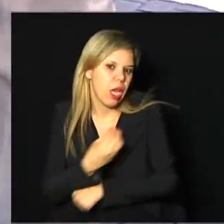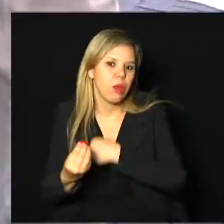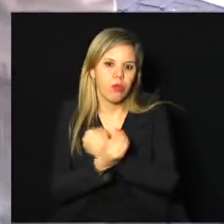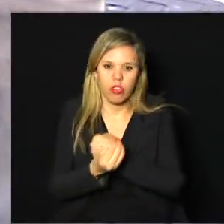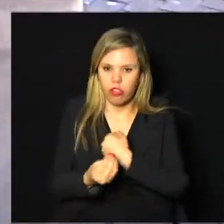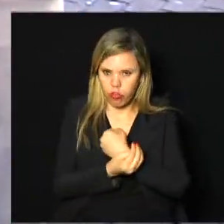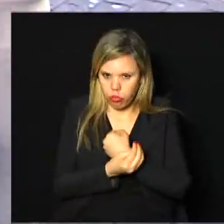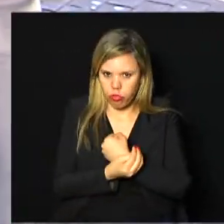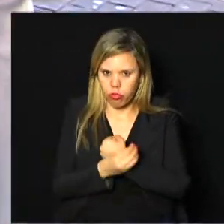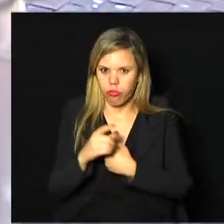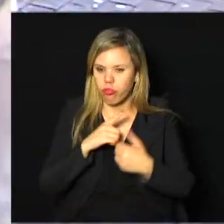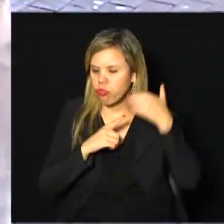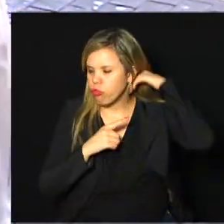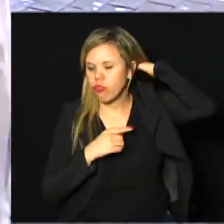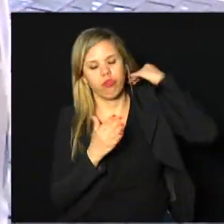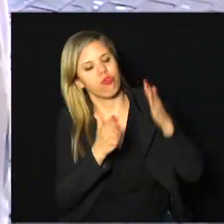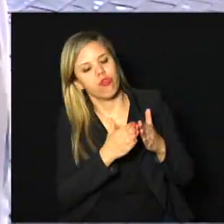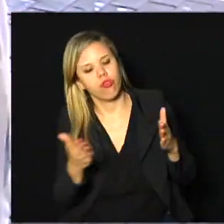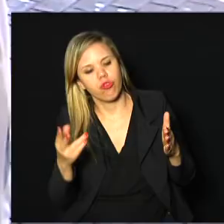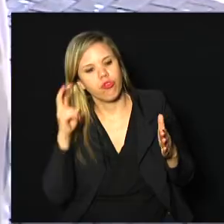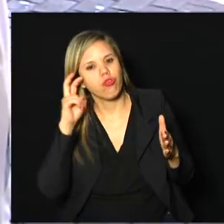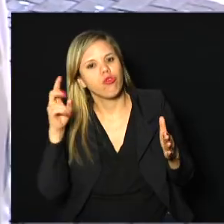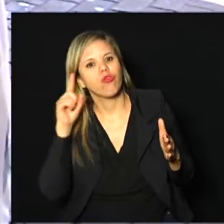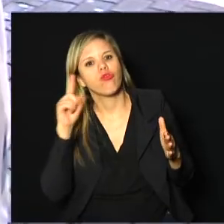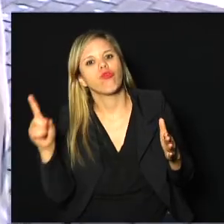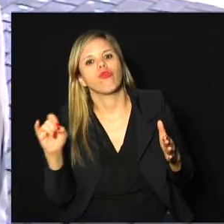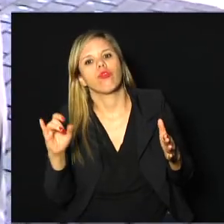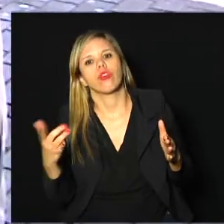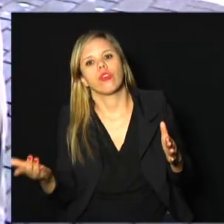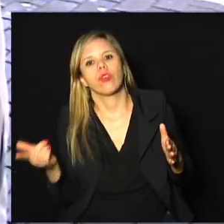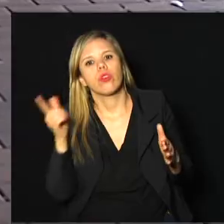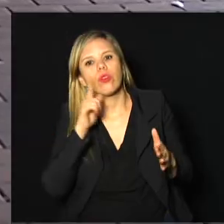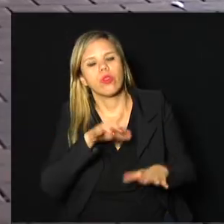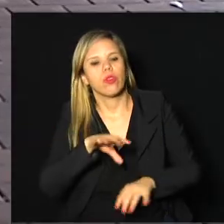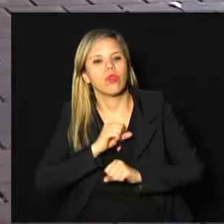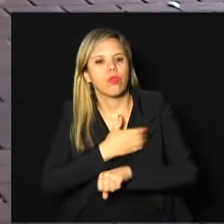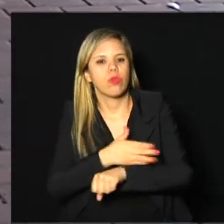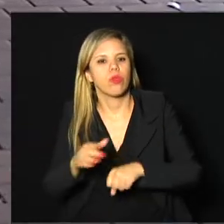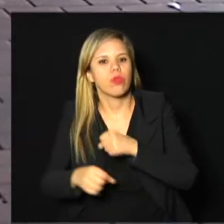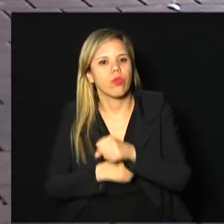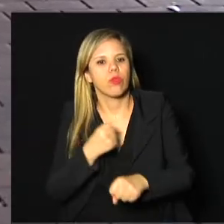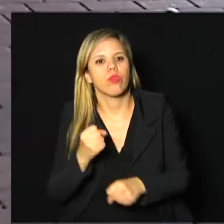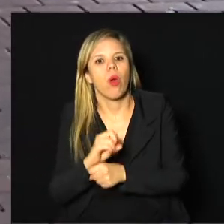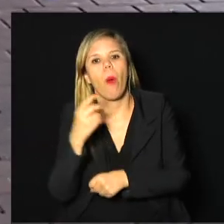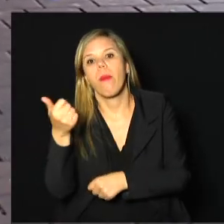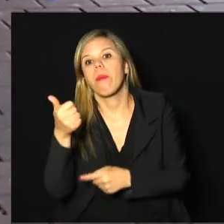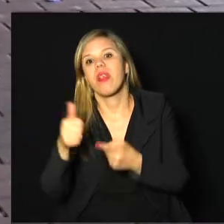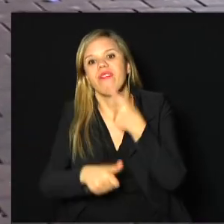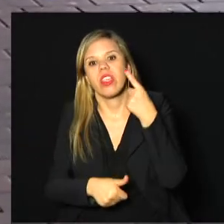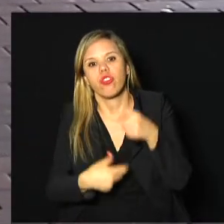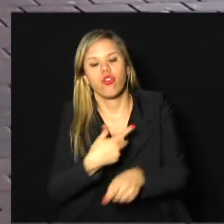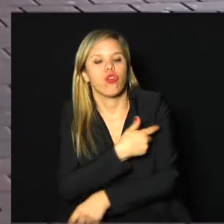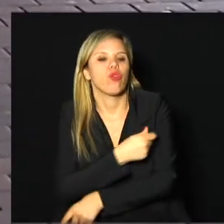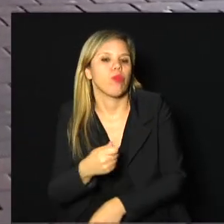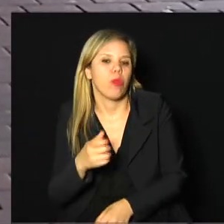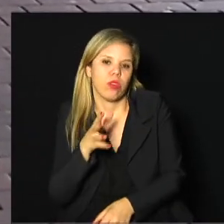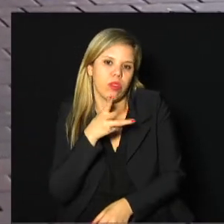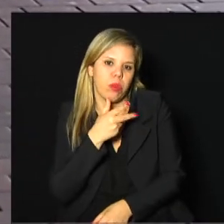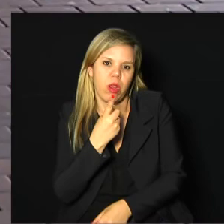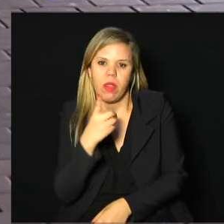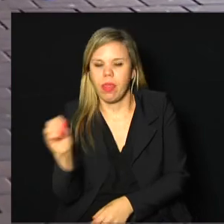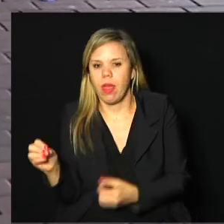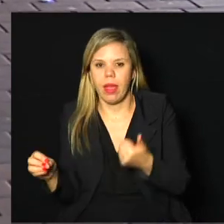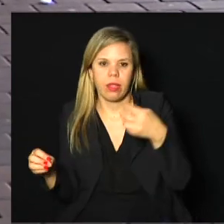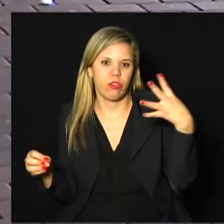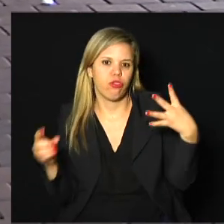estar protegido, tem um intervalo de 5 dias, se eu costumo tomar todo ano, ou se é a primeira vez que eu tomo a vacina, pode